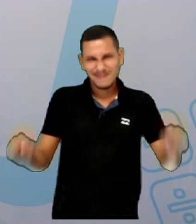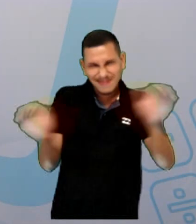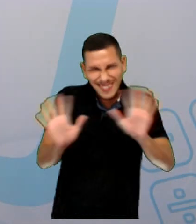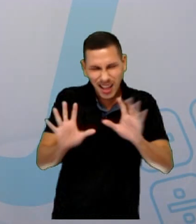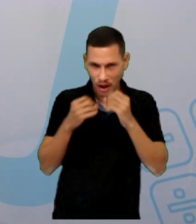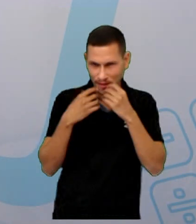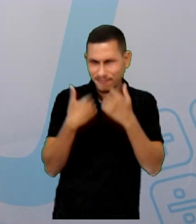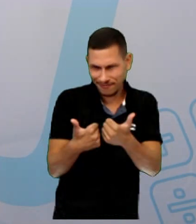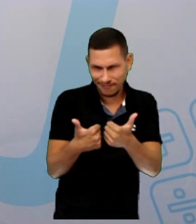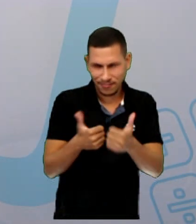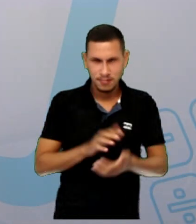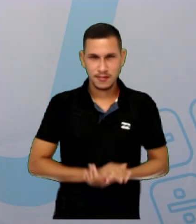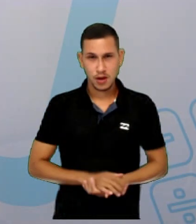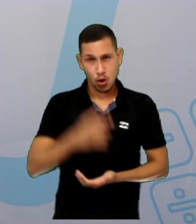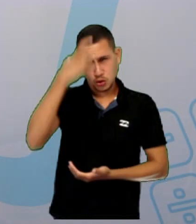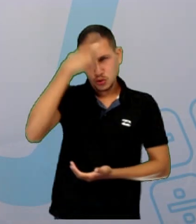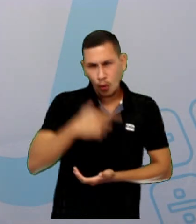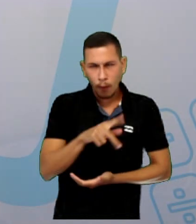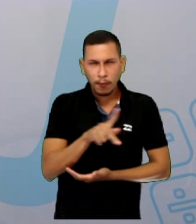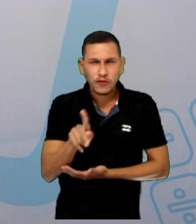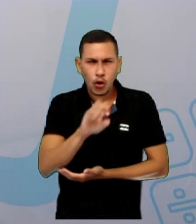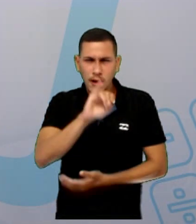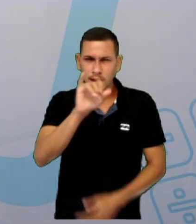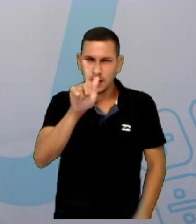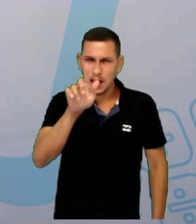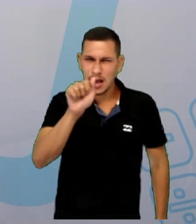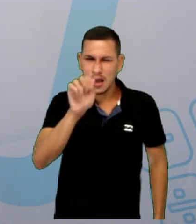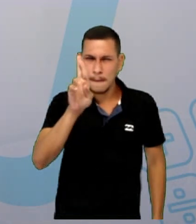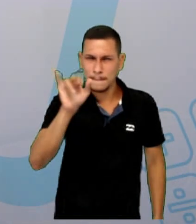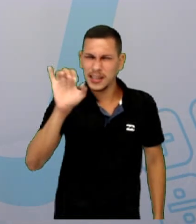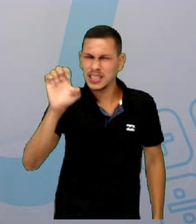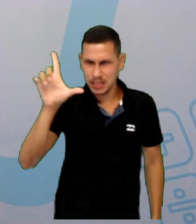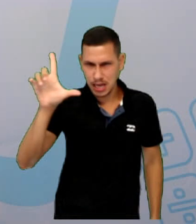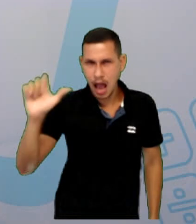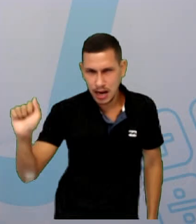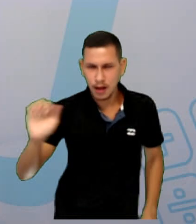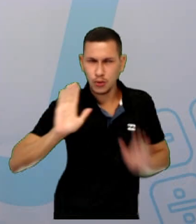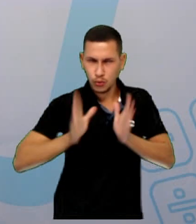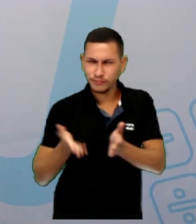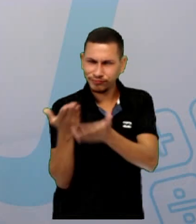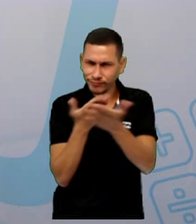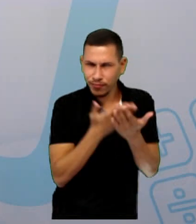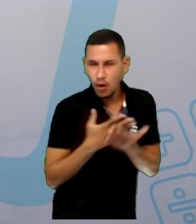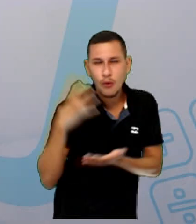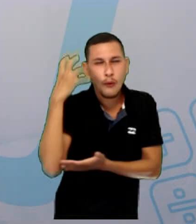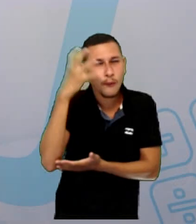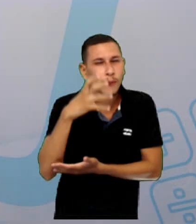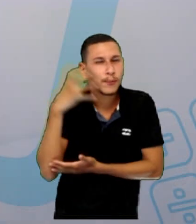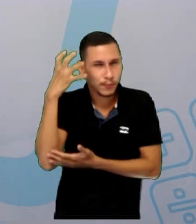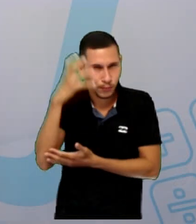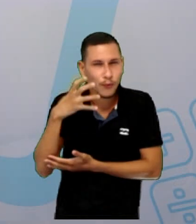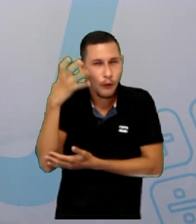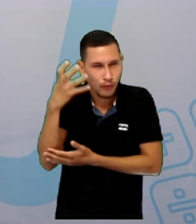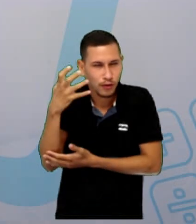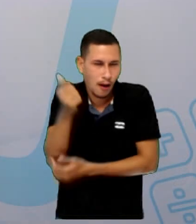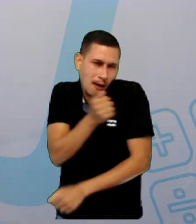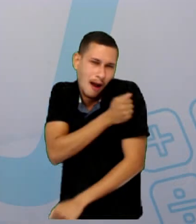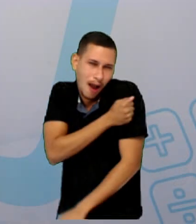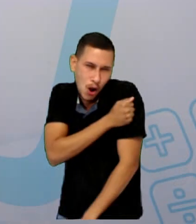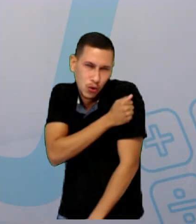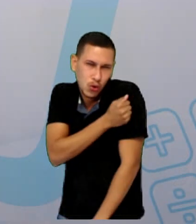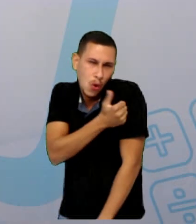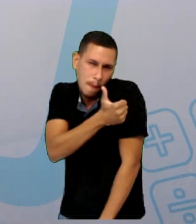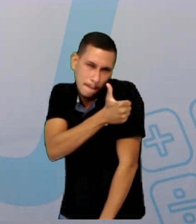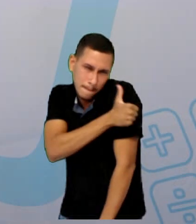Tudo bem? Eu sou a professora Gabriela e hoje a nossa aula de música vai para o